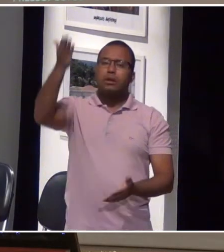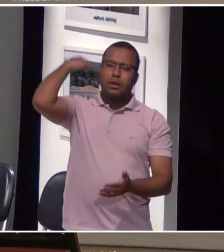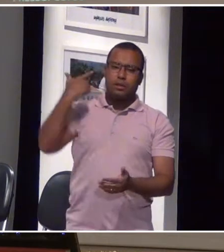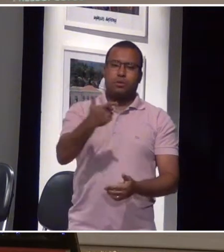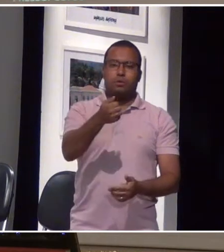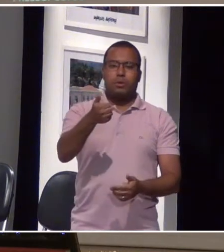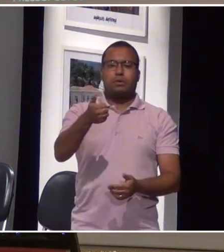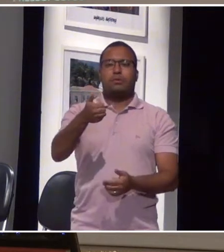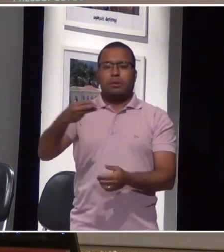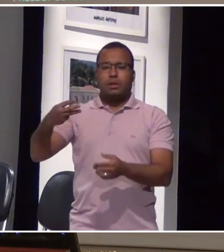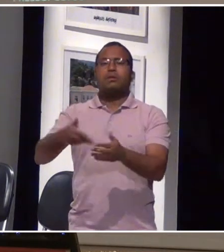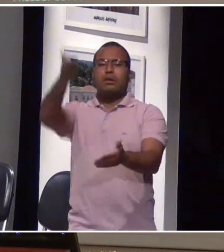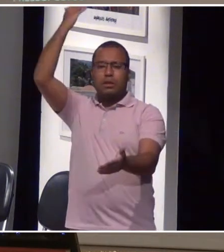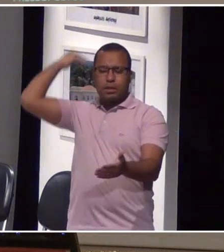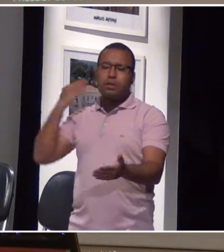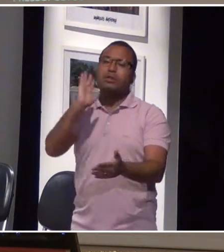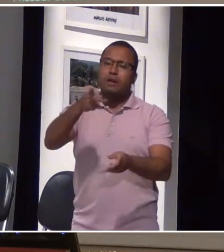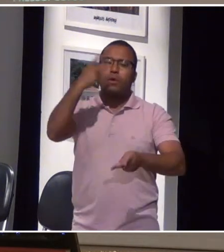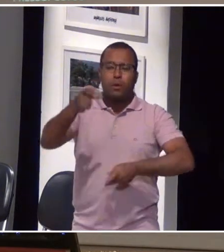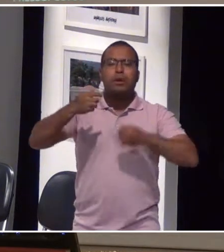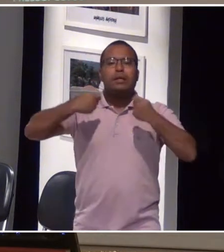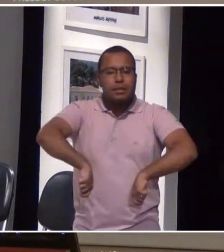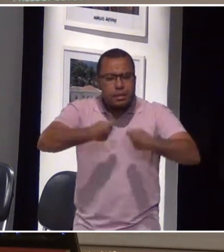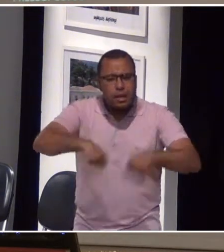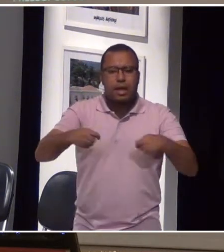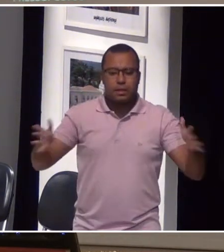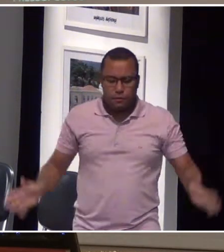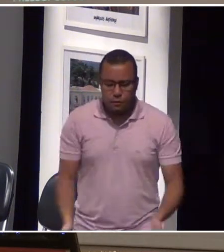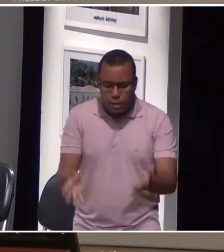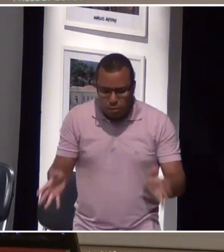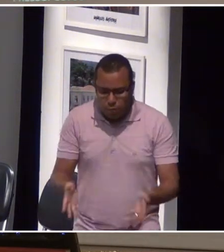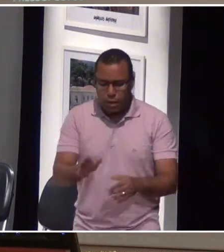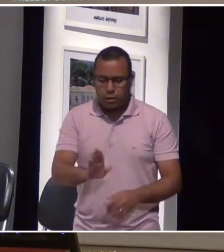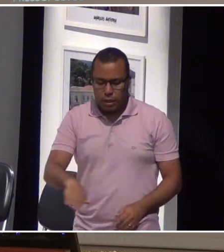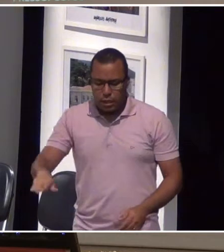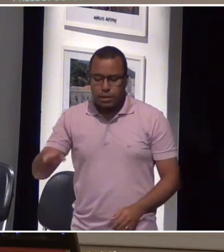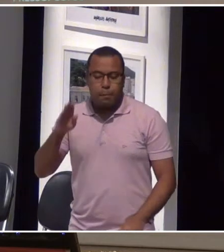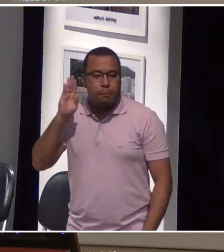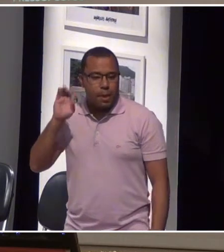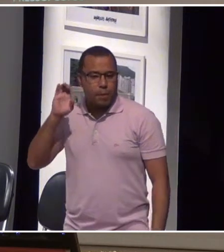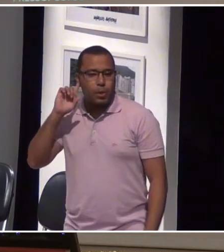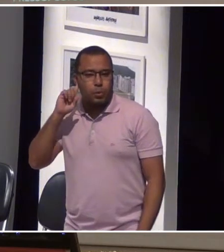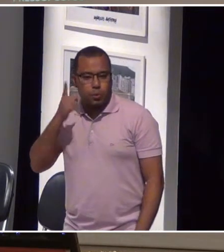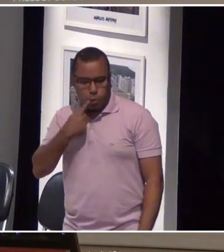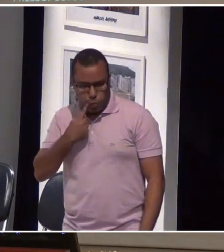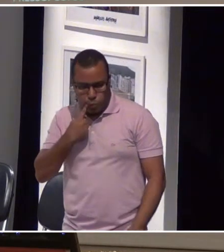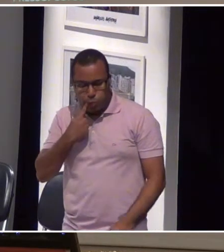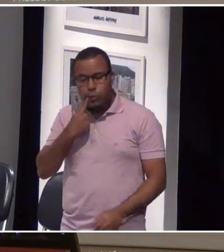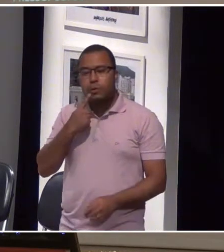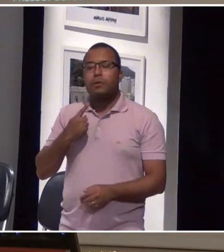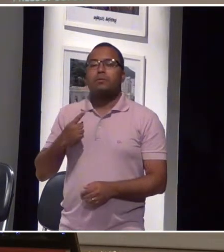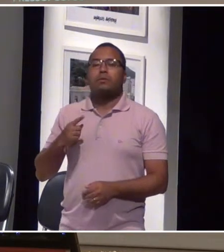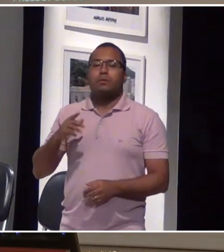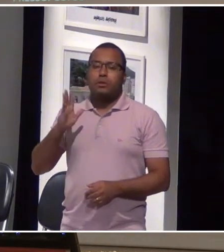já se falava nessa necessidade de se ter um investimento nas crianças, nos bebês surdos, que são identificados hoje